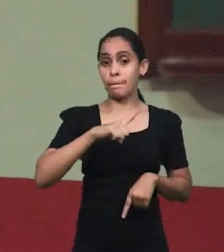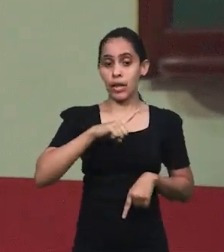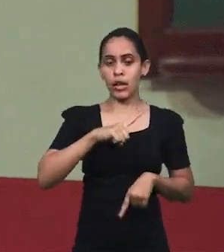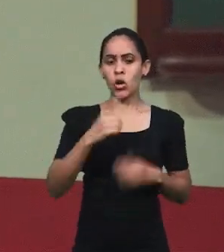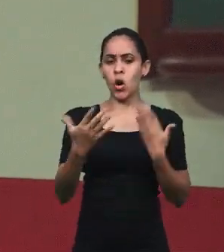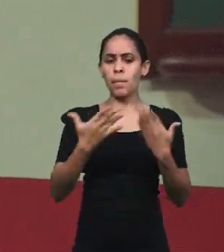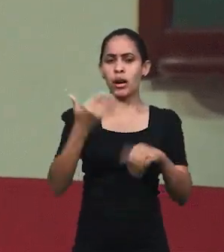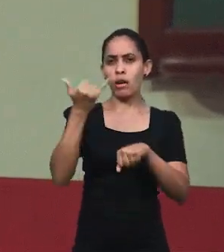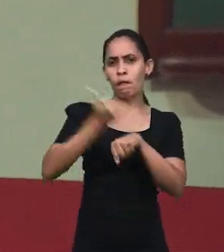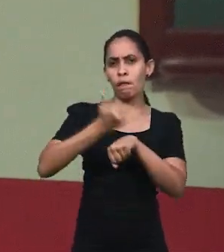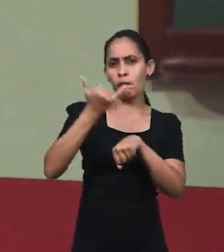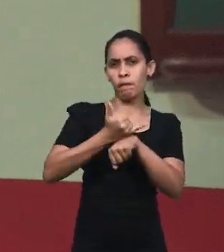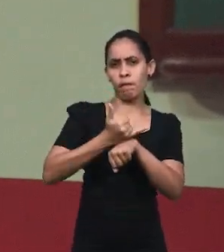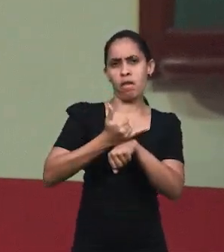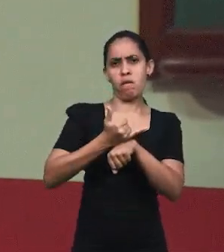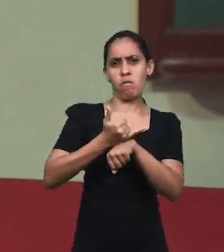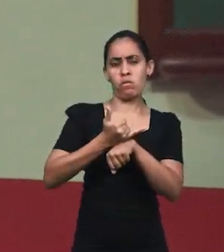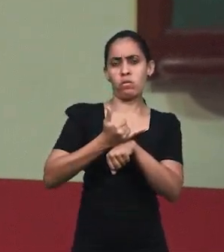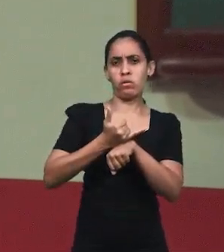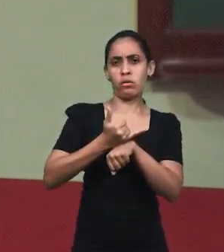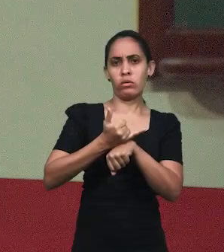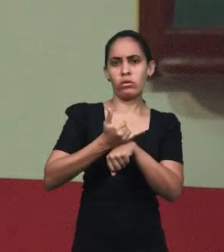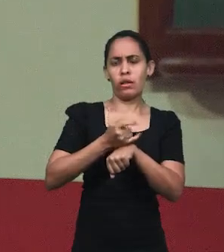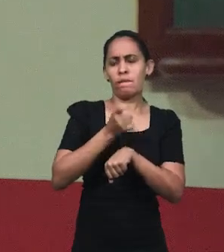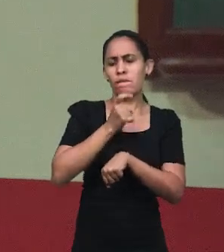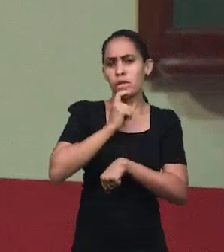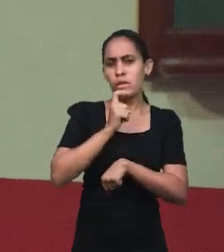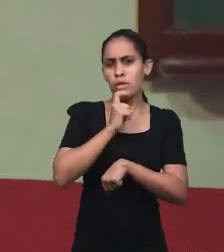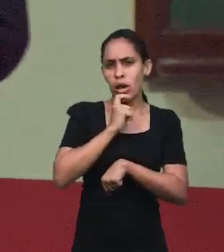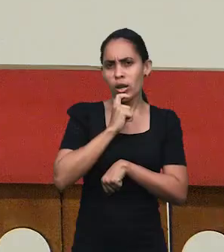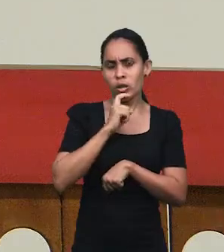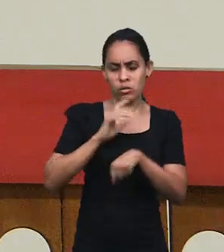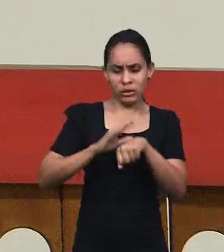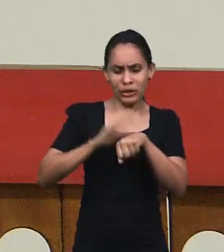o Império Romano era o ferro, que é duro, que é frio.